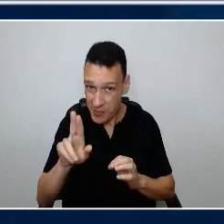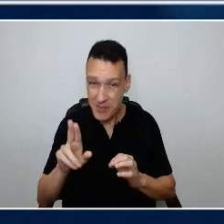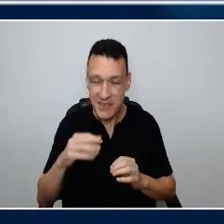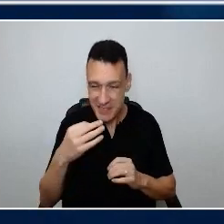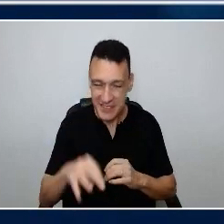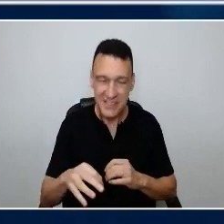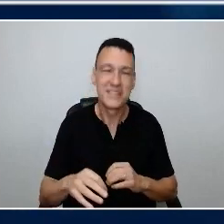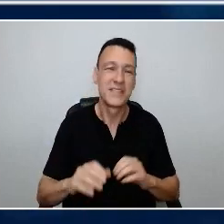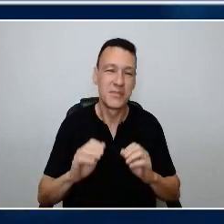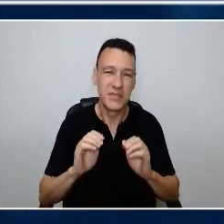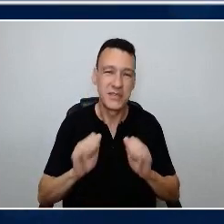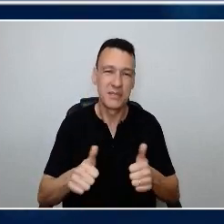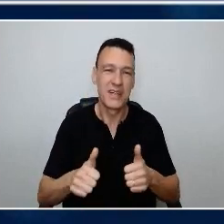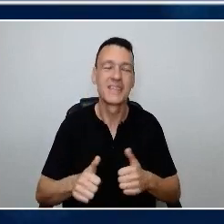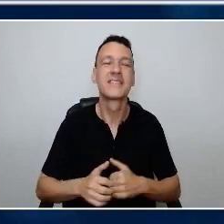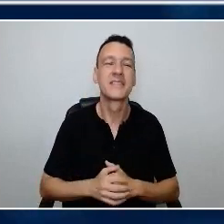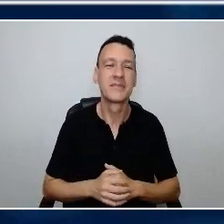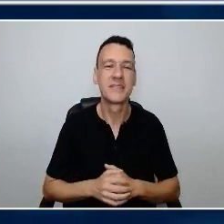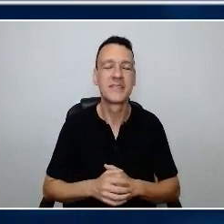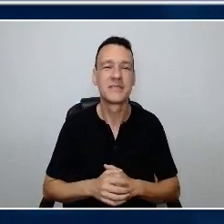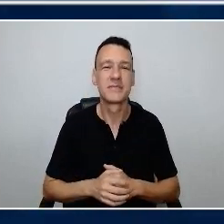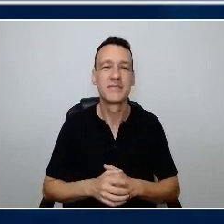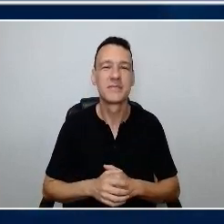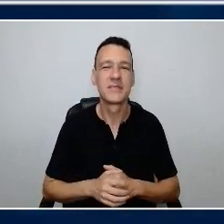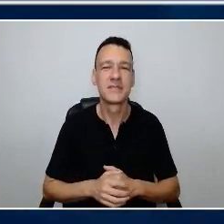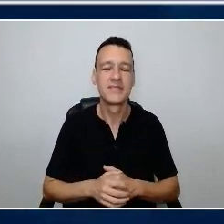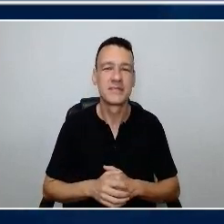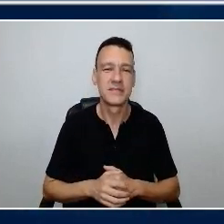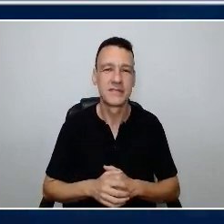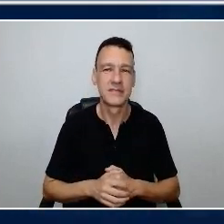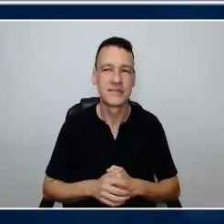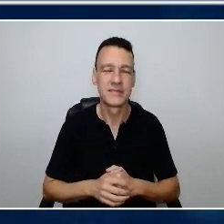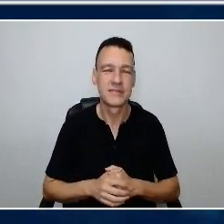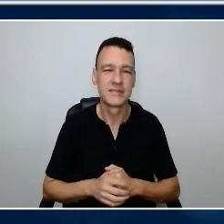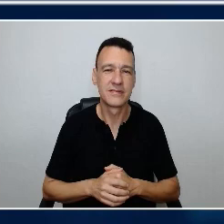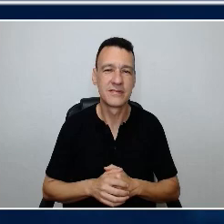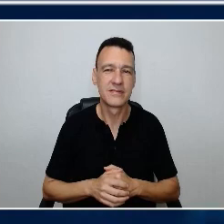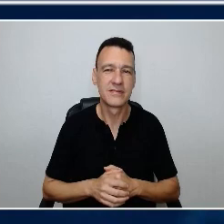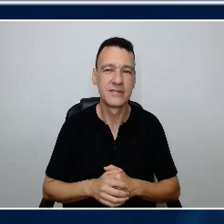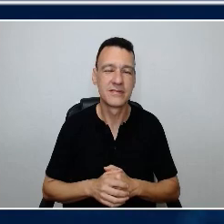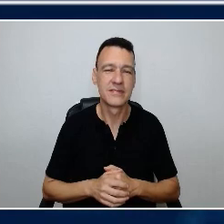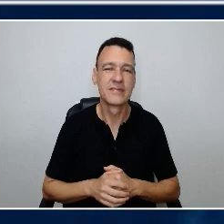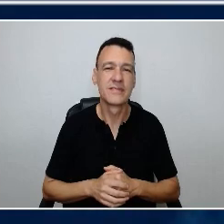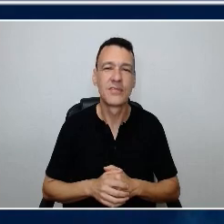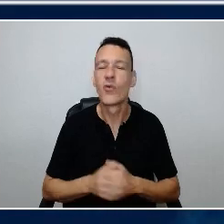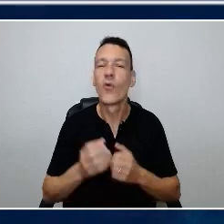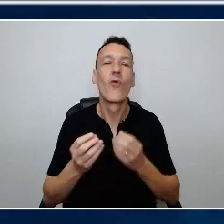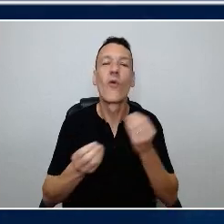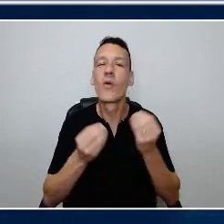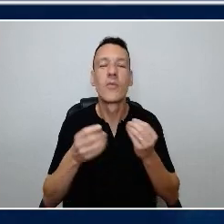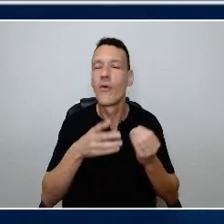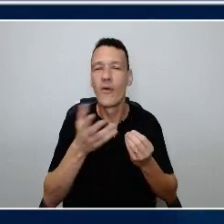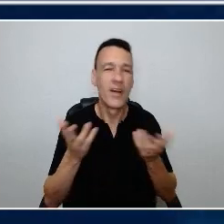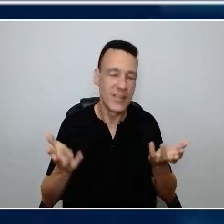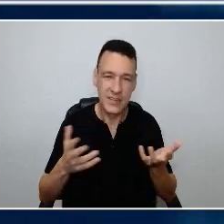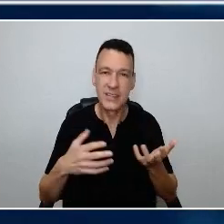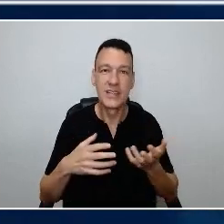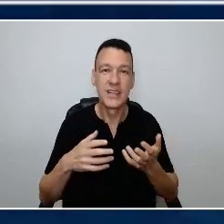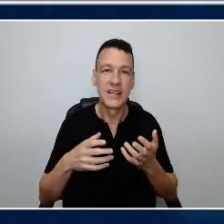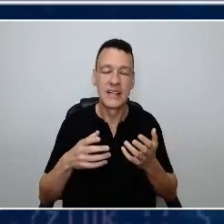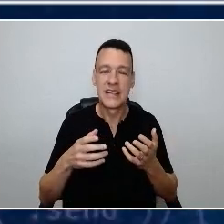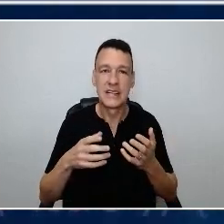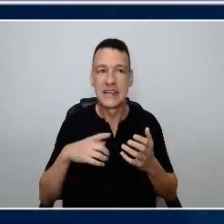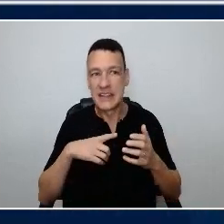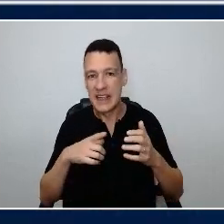isso eu amo isso Brasil é maravilhoso como é que tá Como é que tá indo o Breed Pet tá com ATRS de investimento tá conseguindo